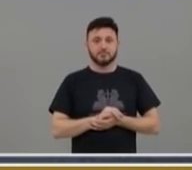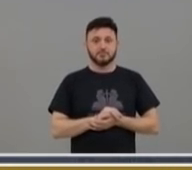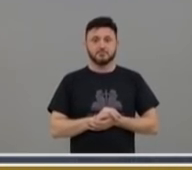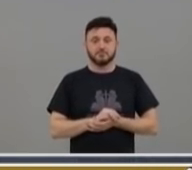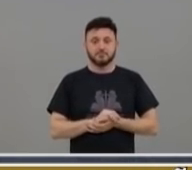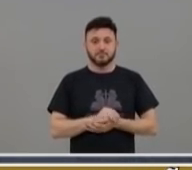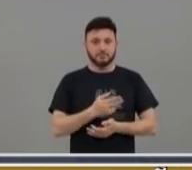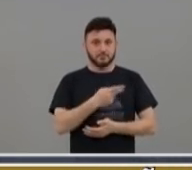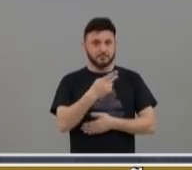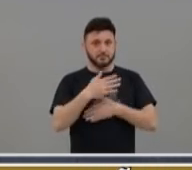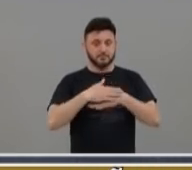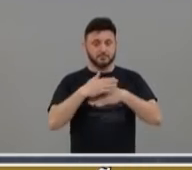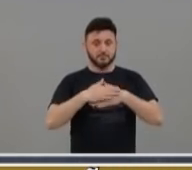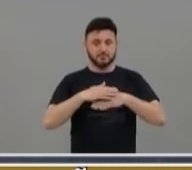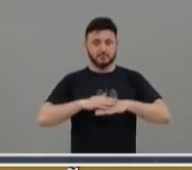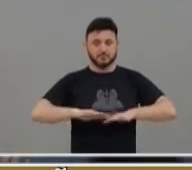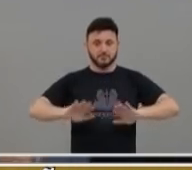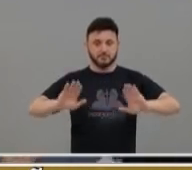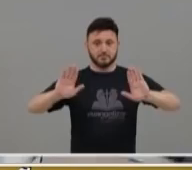estenda as suas mãos para a cruz.